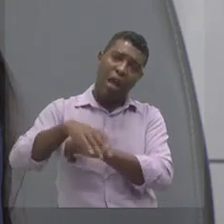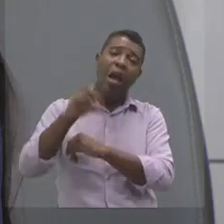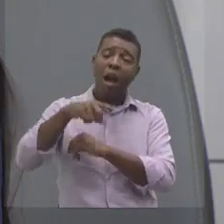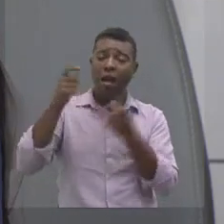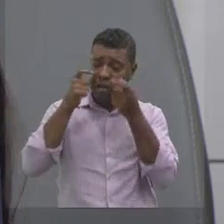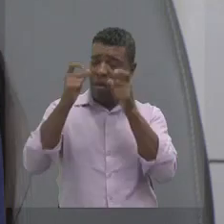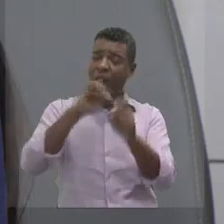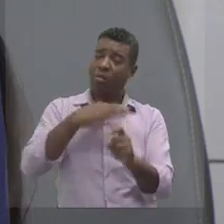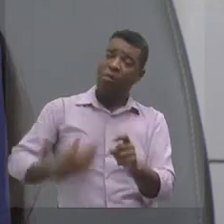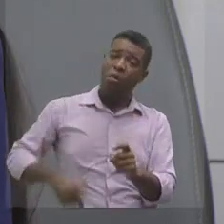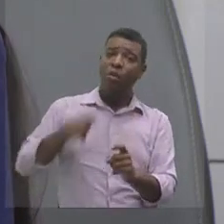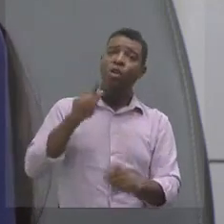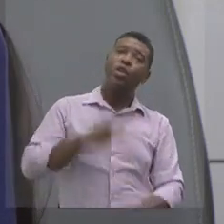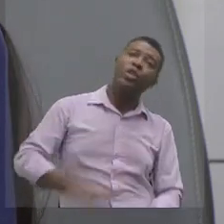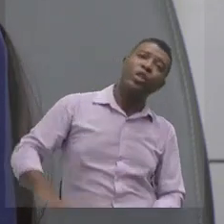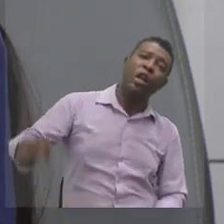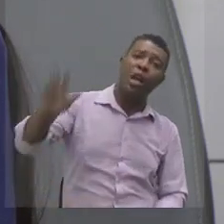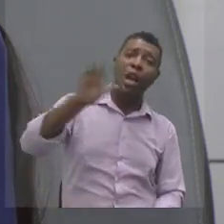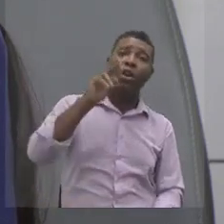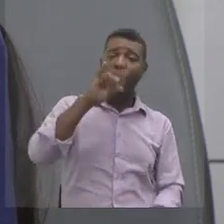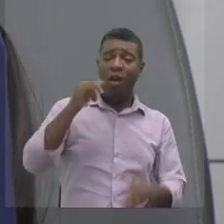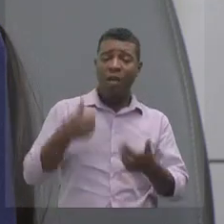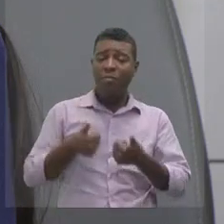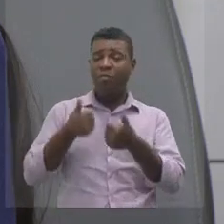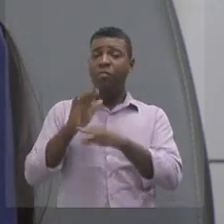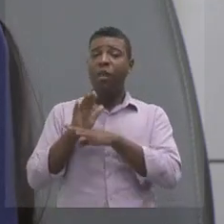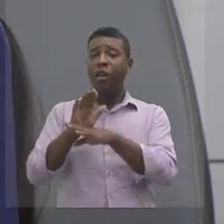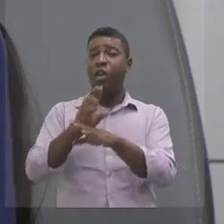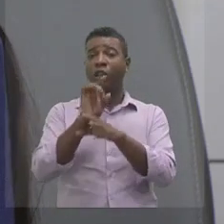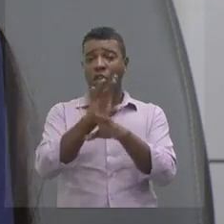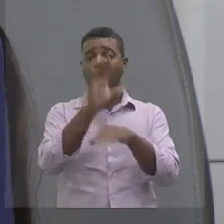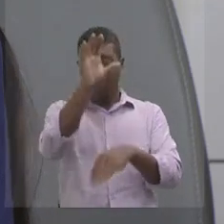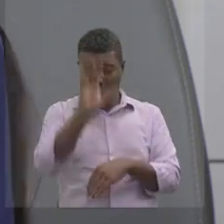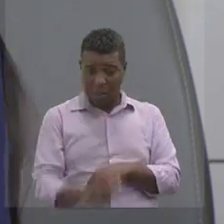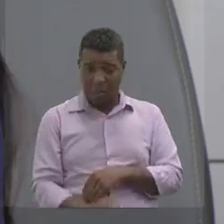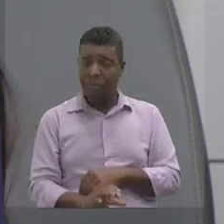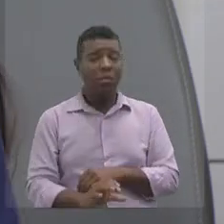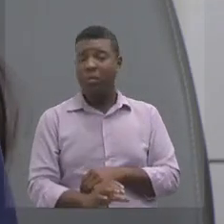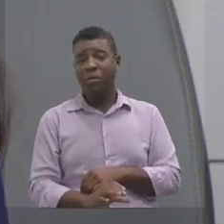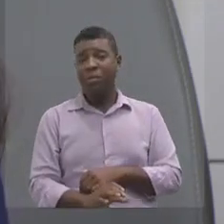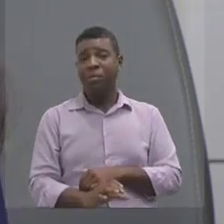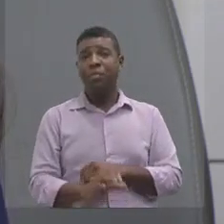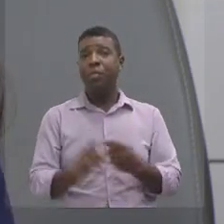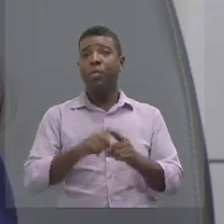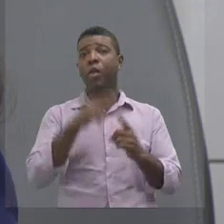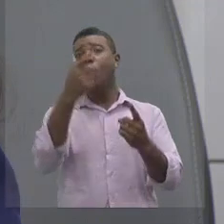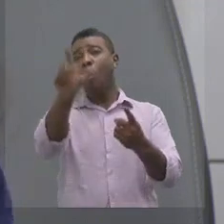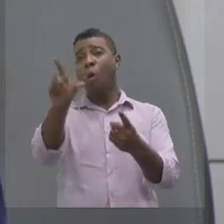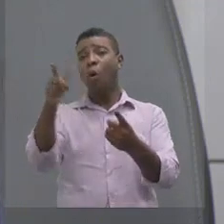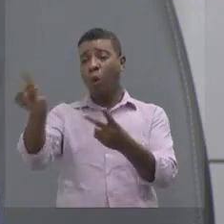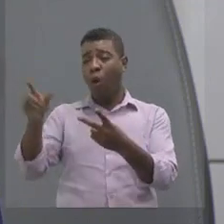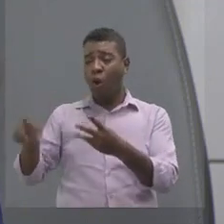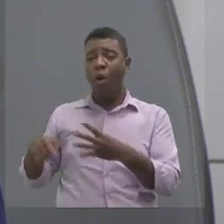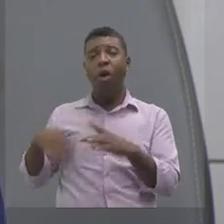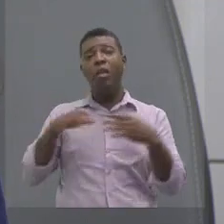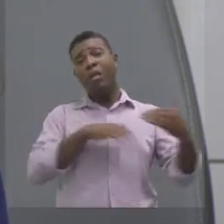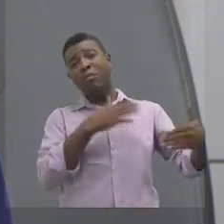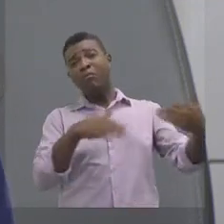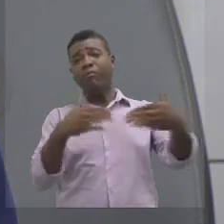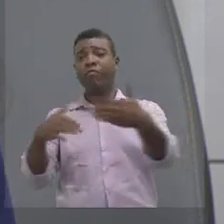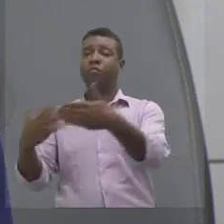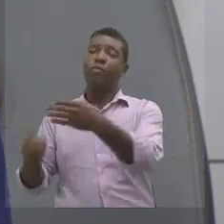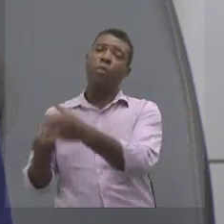vai beneficiar não somente o cidadão que precisa trafegar por ali como também toda uma cadeia produtiva